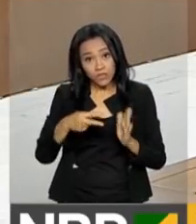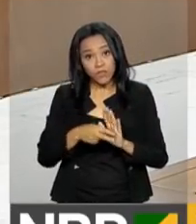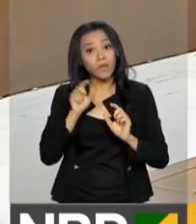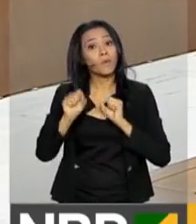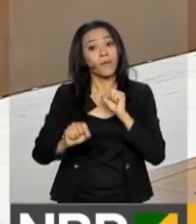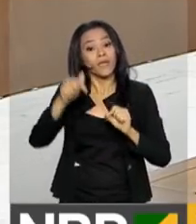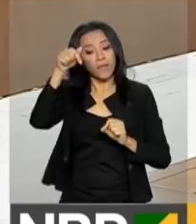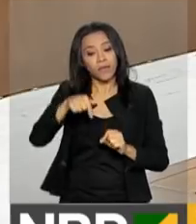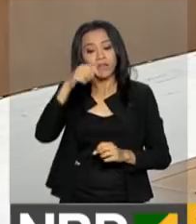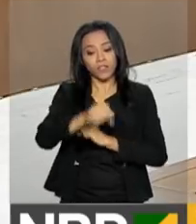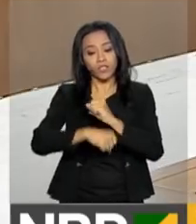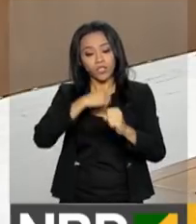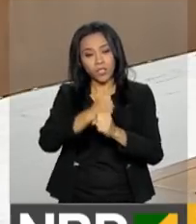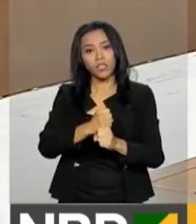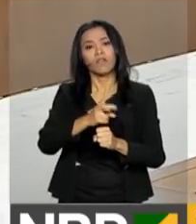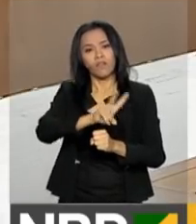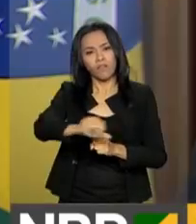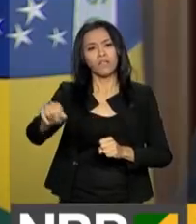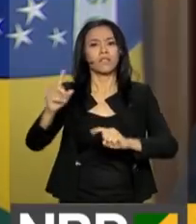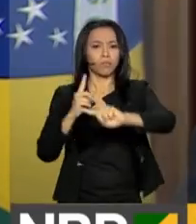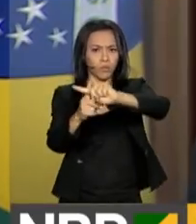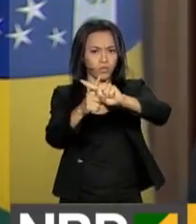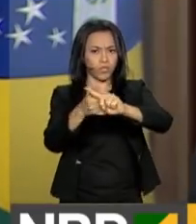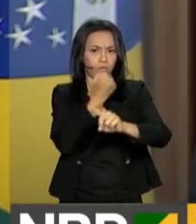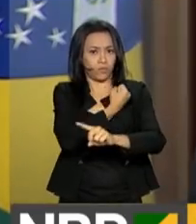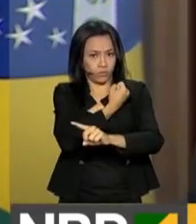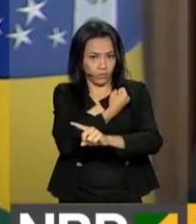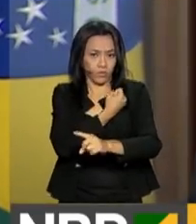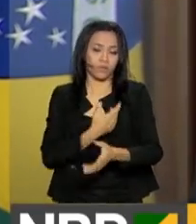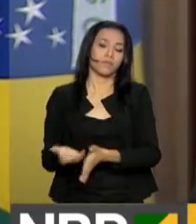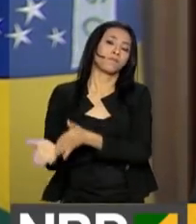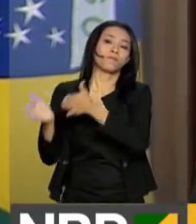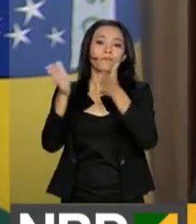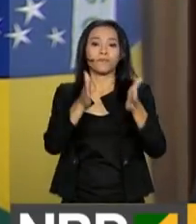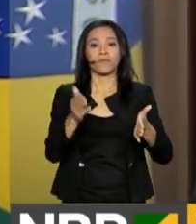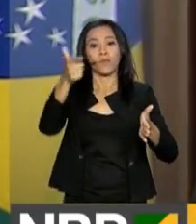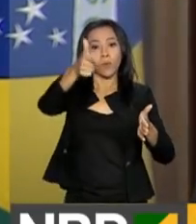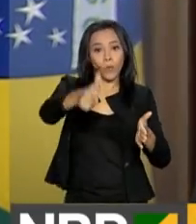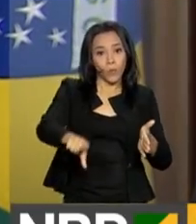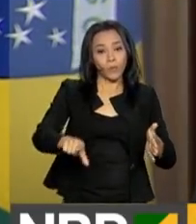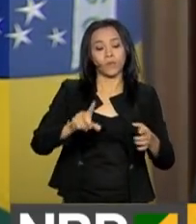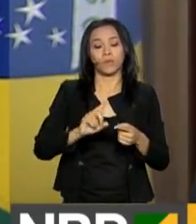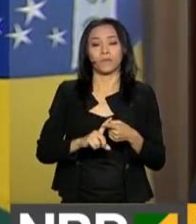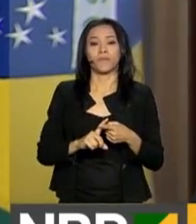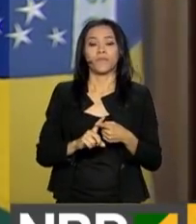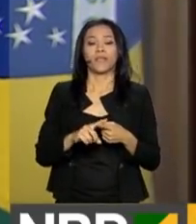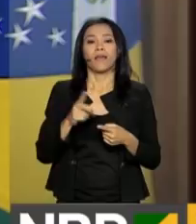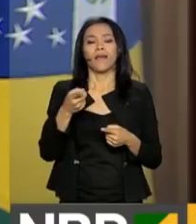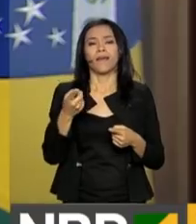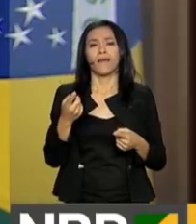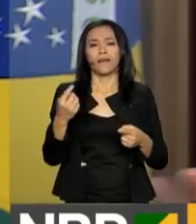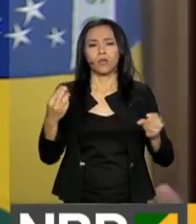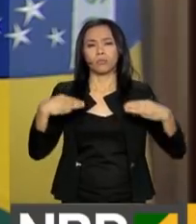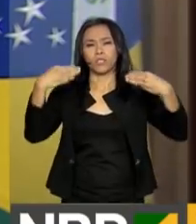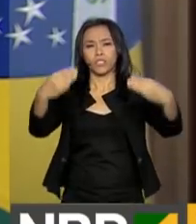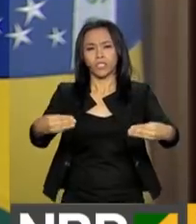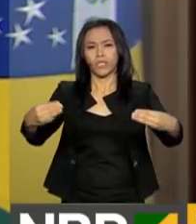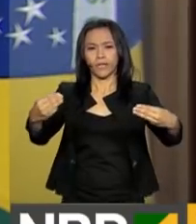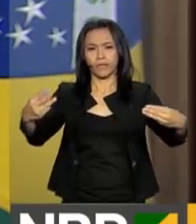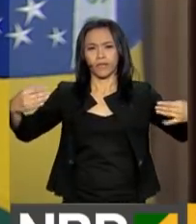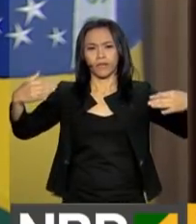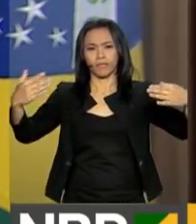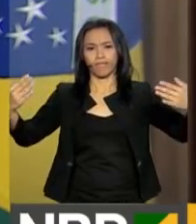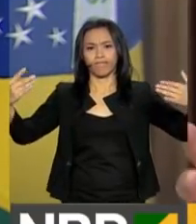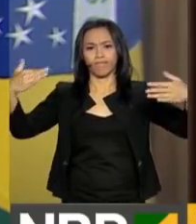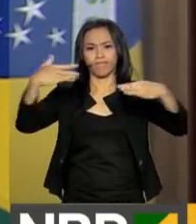dados serão inteiramente positivos de outra parte se nós pegarmos a questão da integração nacional que é um setor importantíssimo